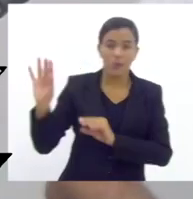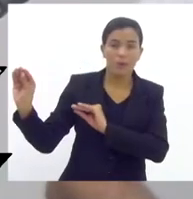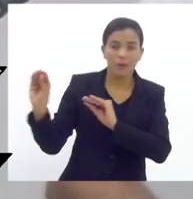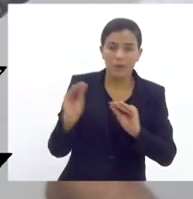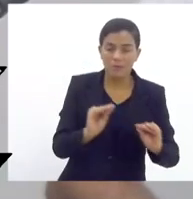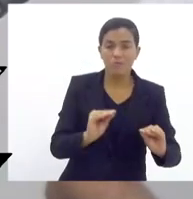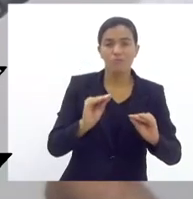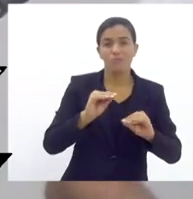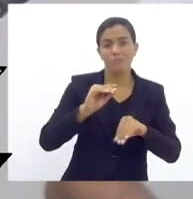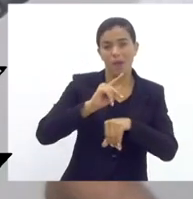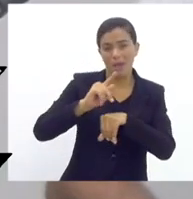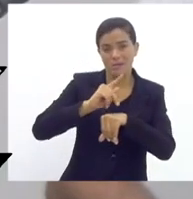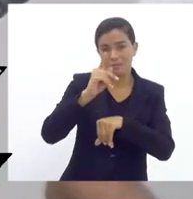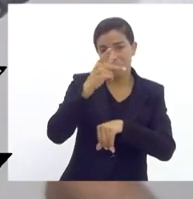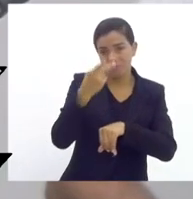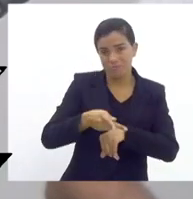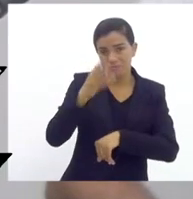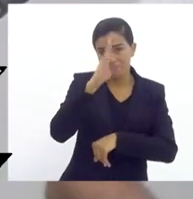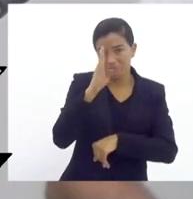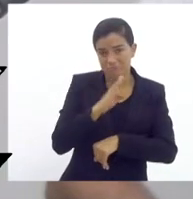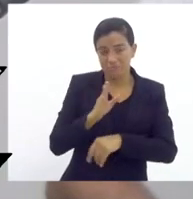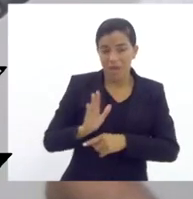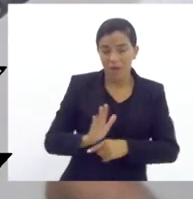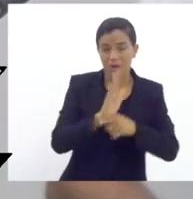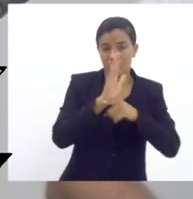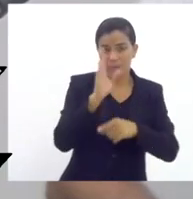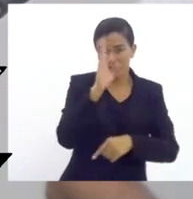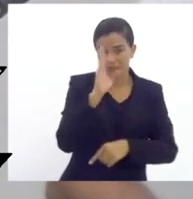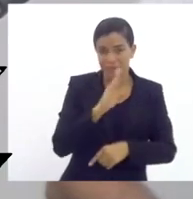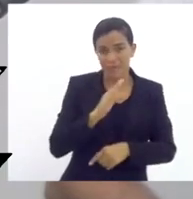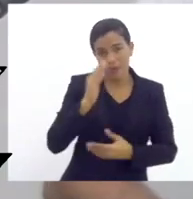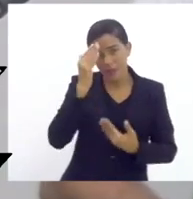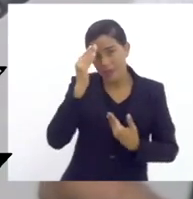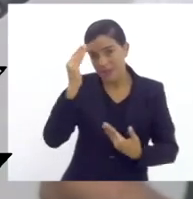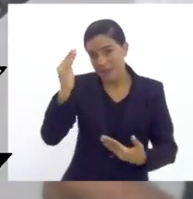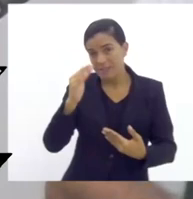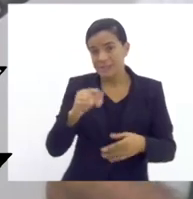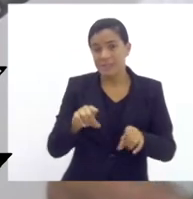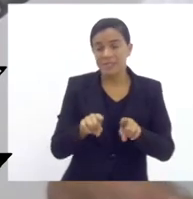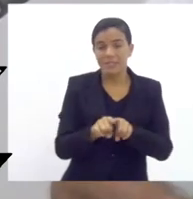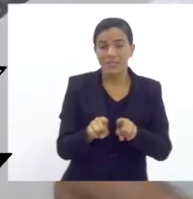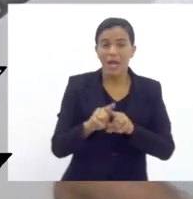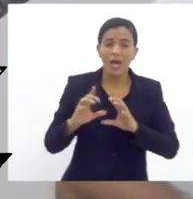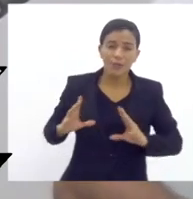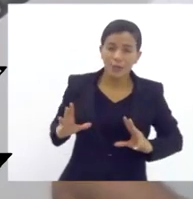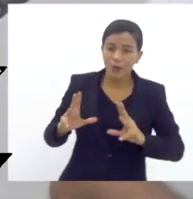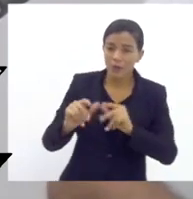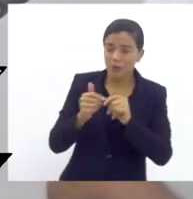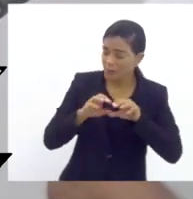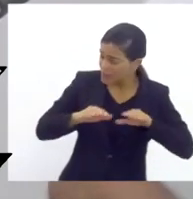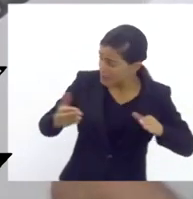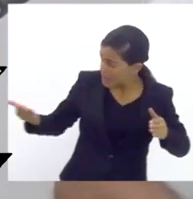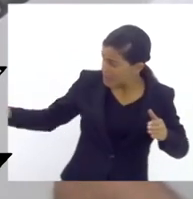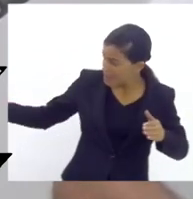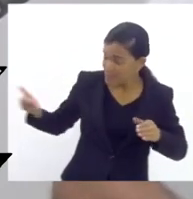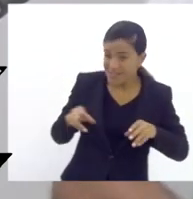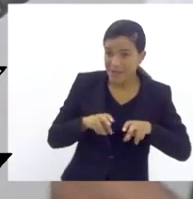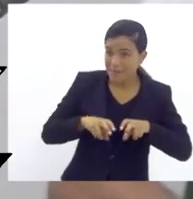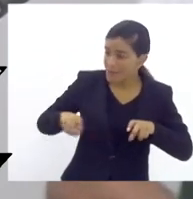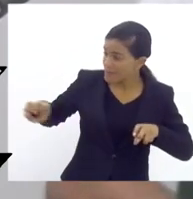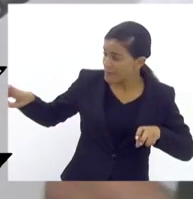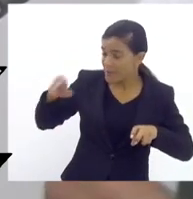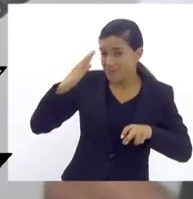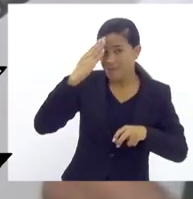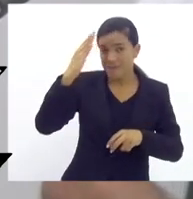que se dedicar Para apoiar para contribuir eu quero agradecer todo mundo aqui na mesa especialmente Nossa